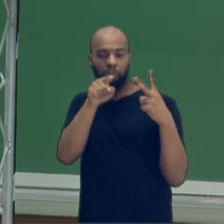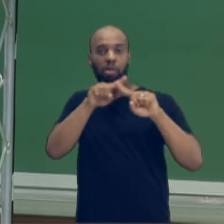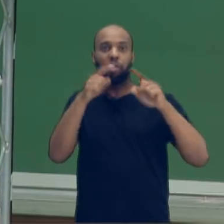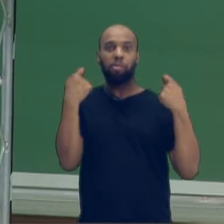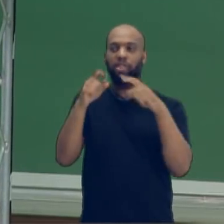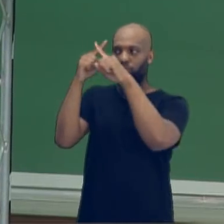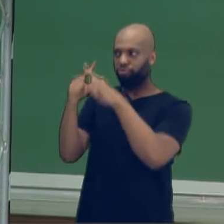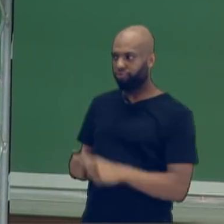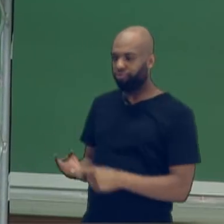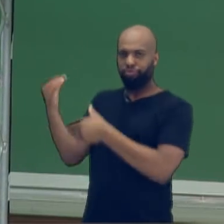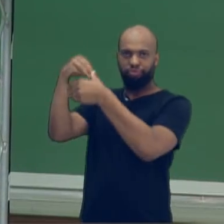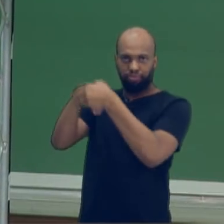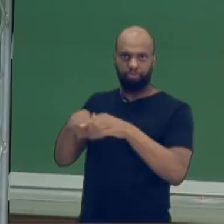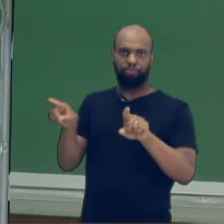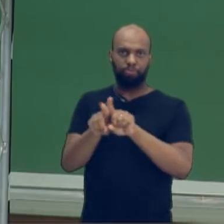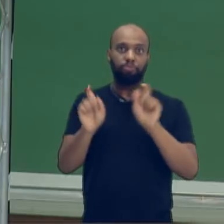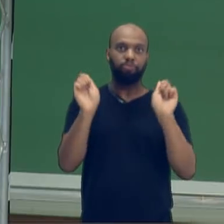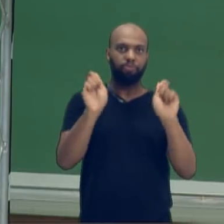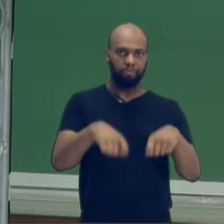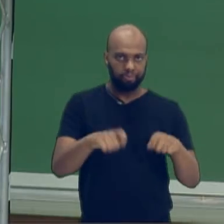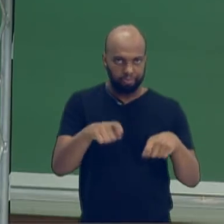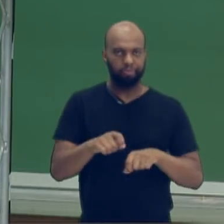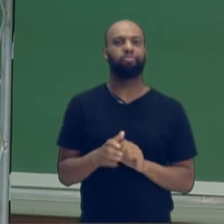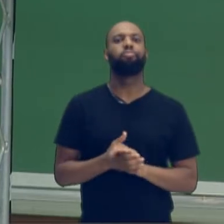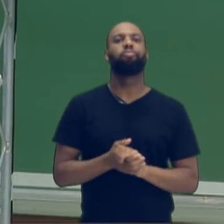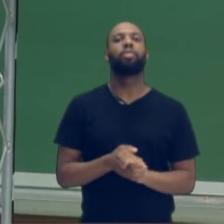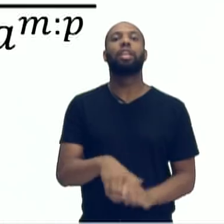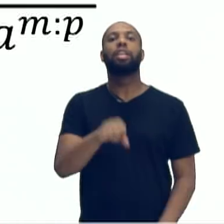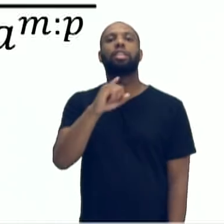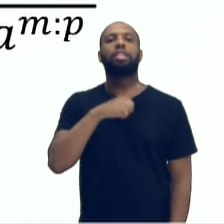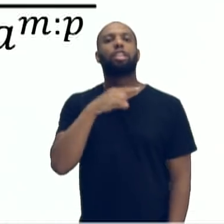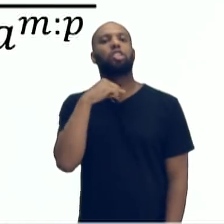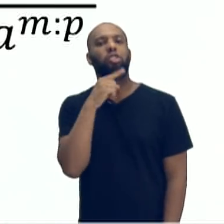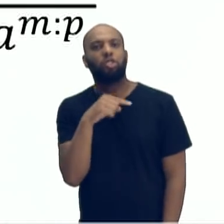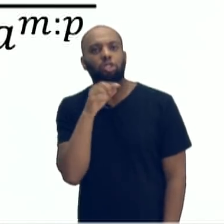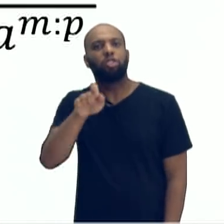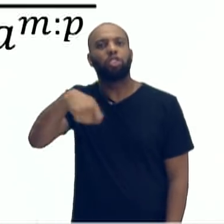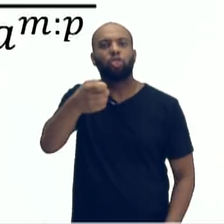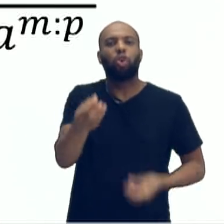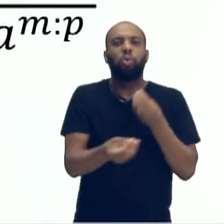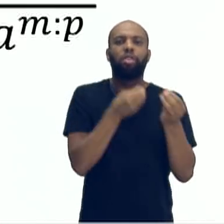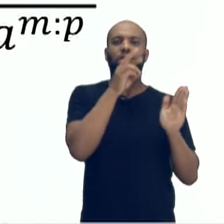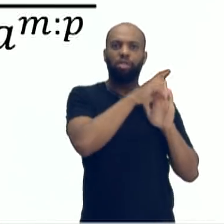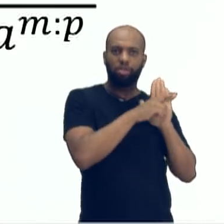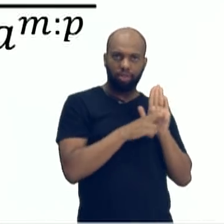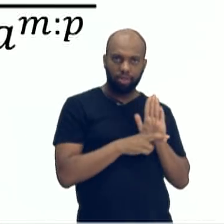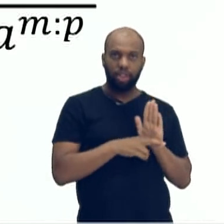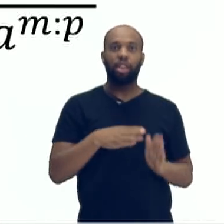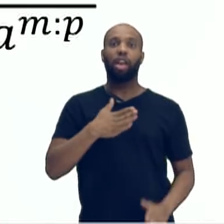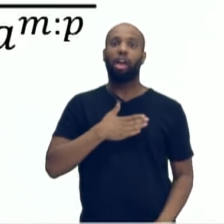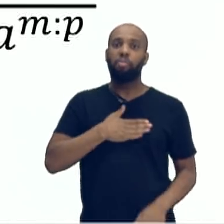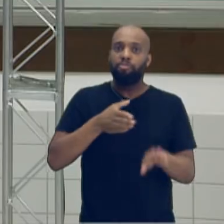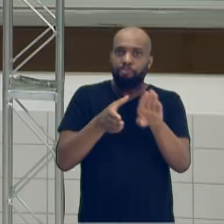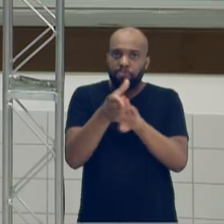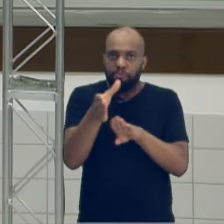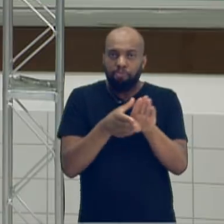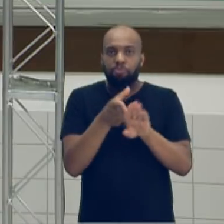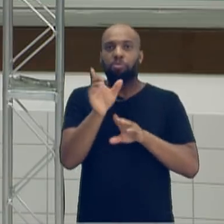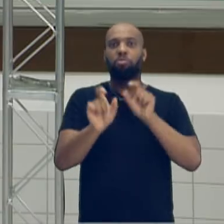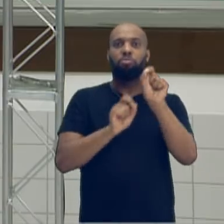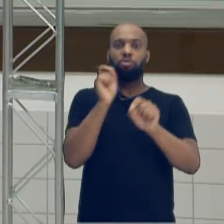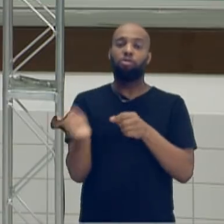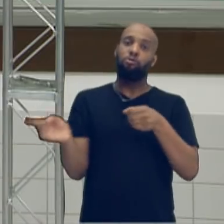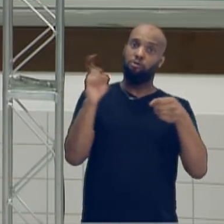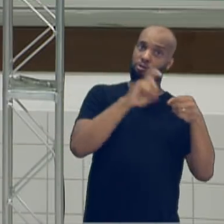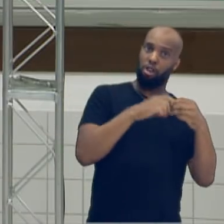podemos fazer essa simplificação também. Tá? Aqueles que têm dúvidas ainda sobre as propriedades, a minha recomendação é que voltem